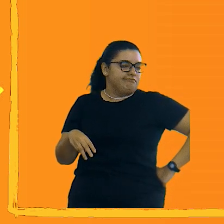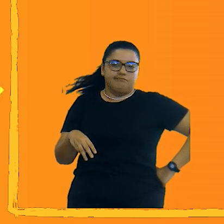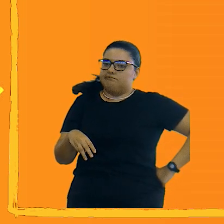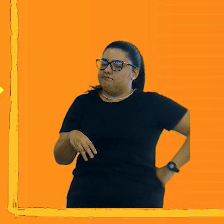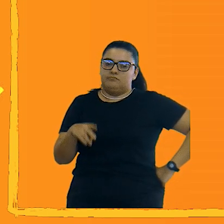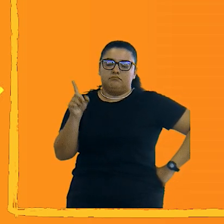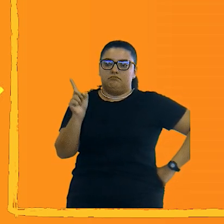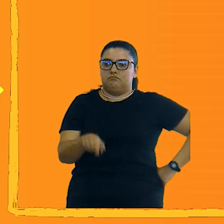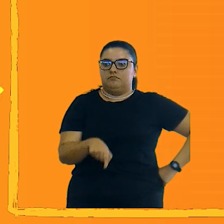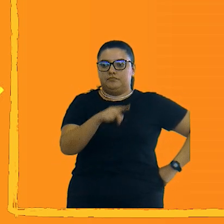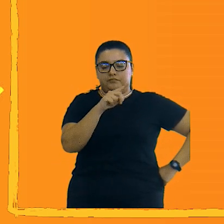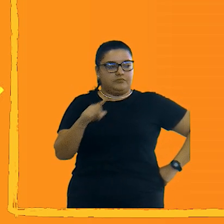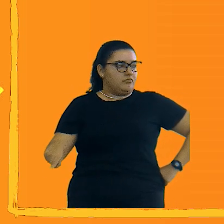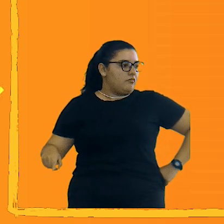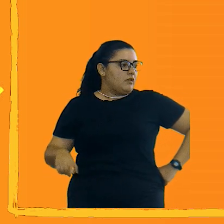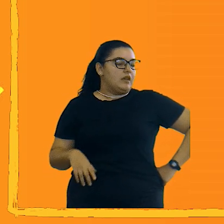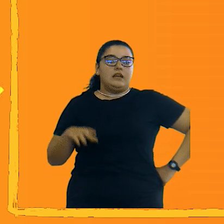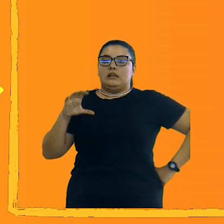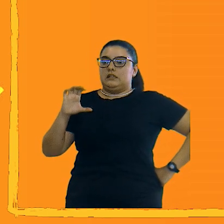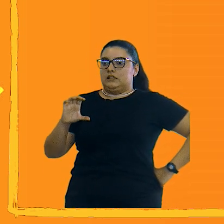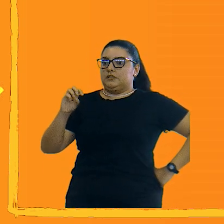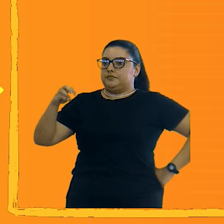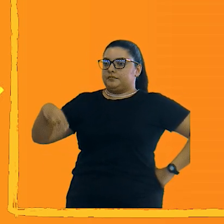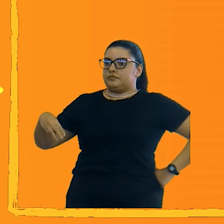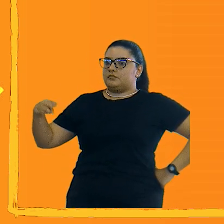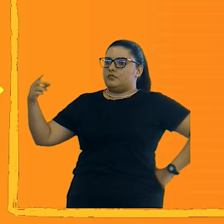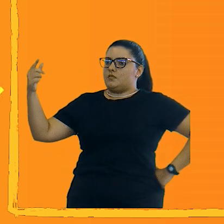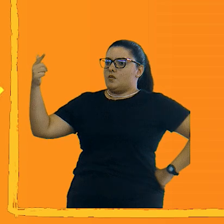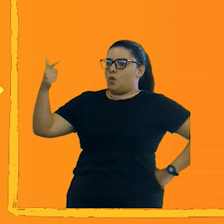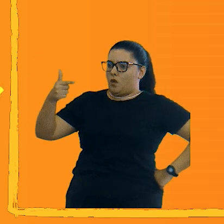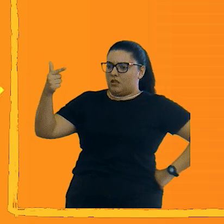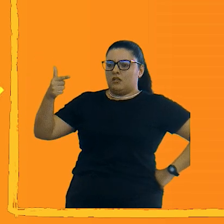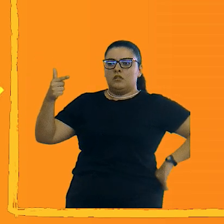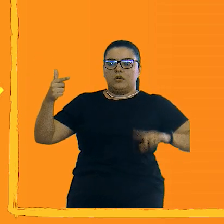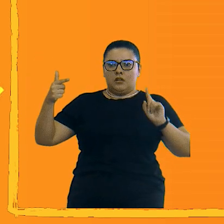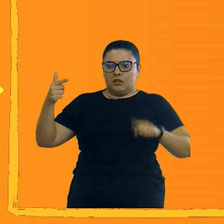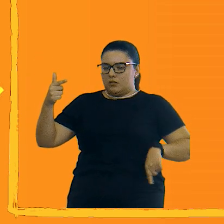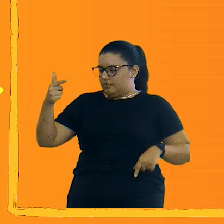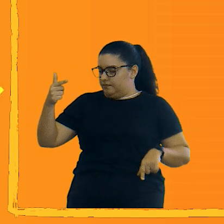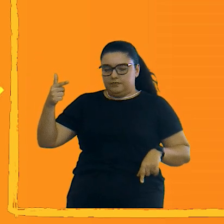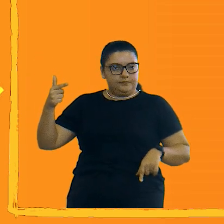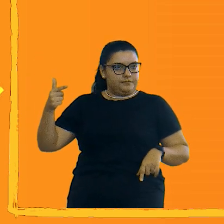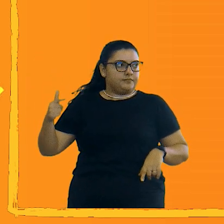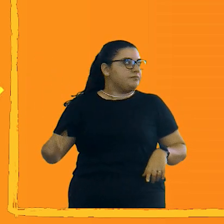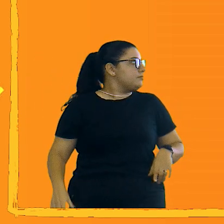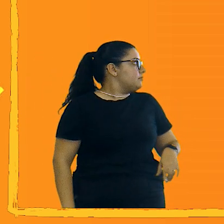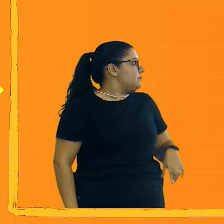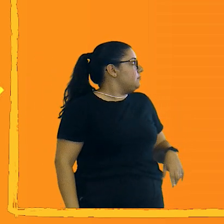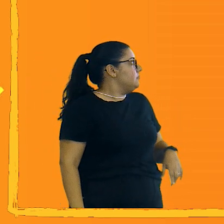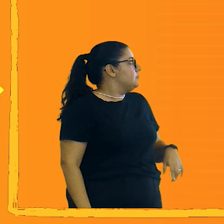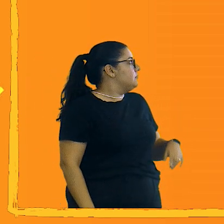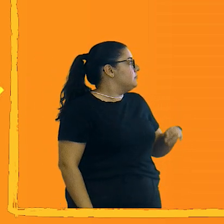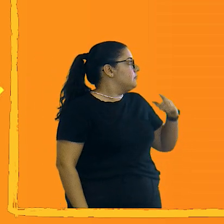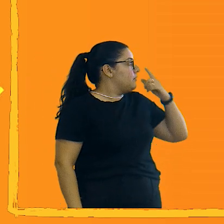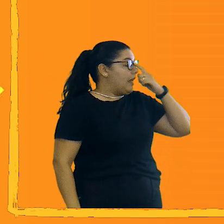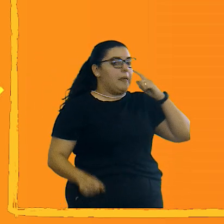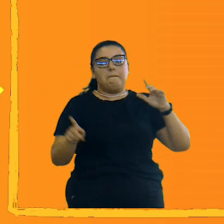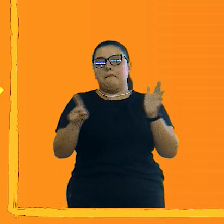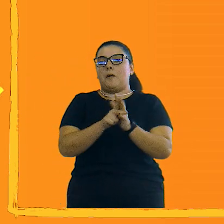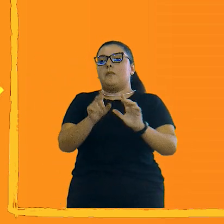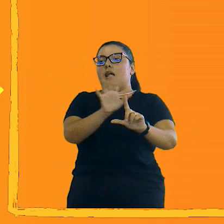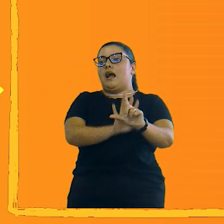não centímetro quadado é medida de volume não é medida de